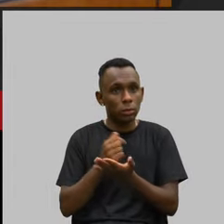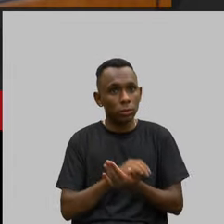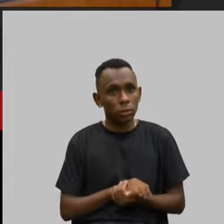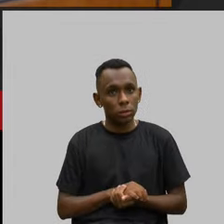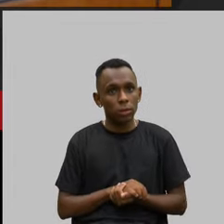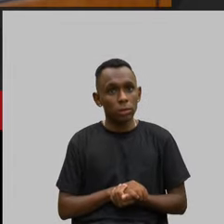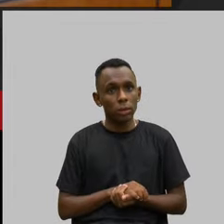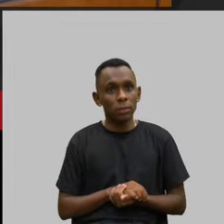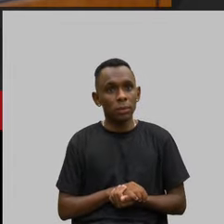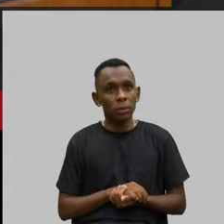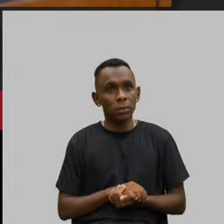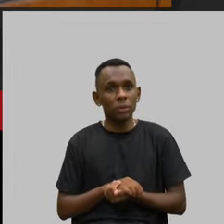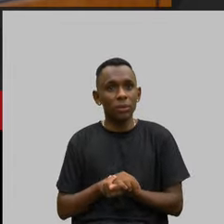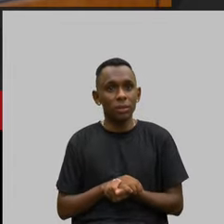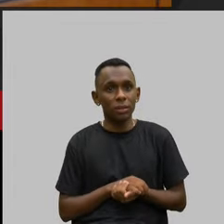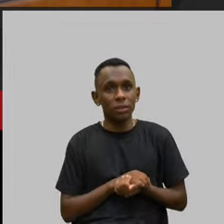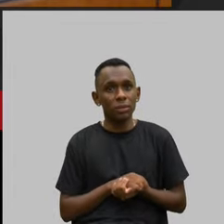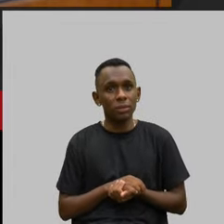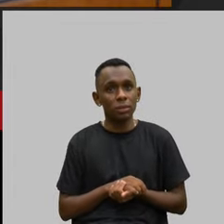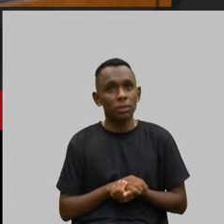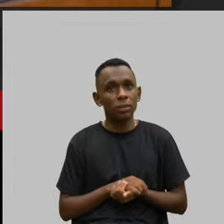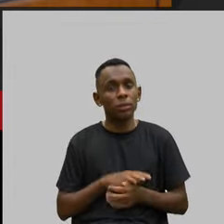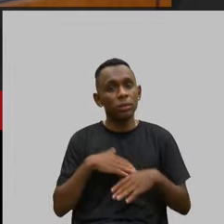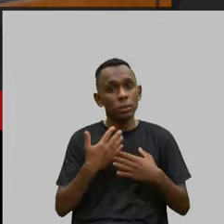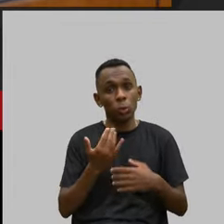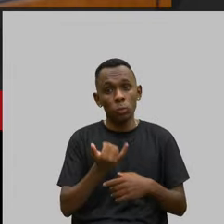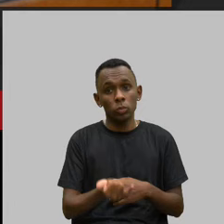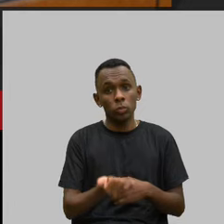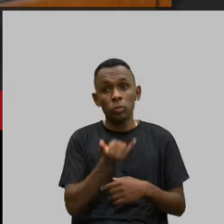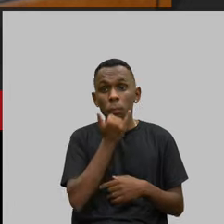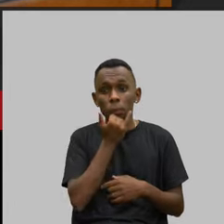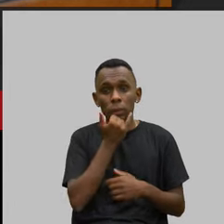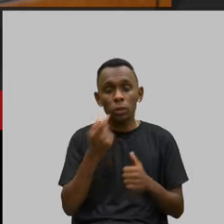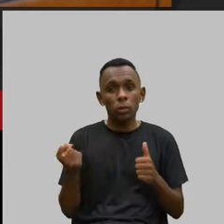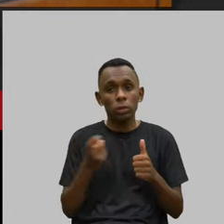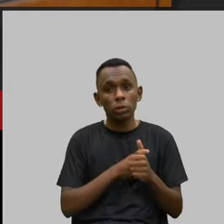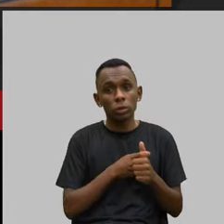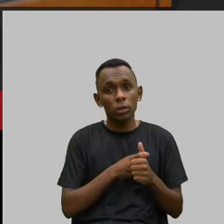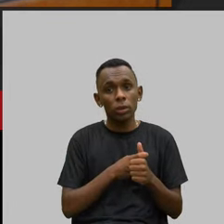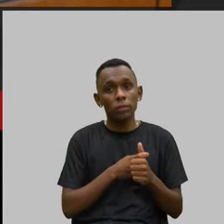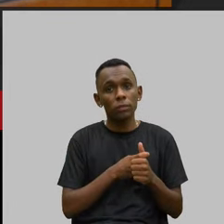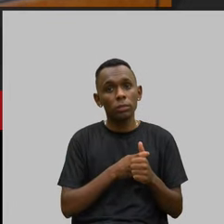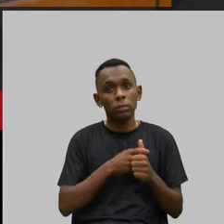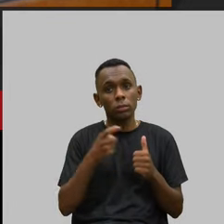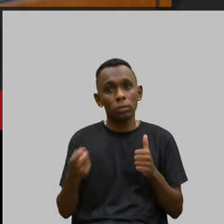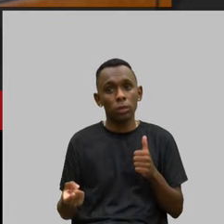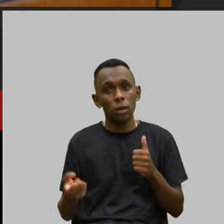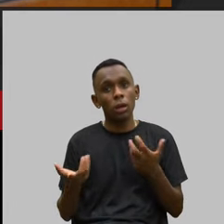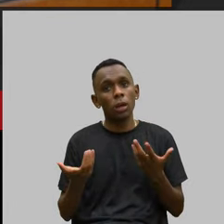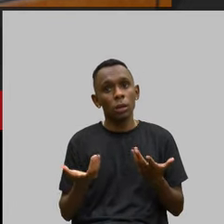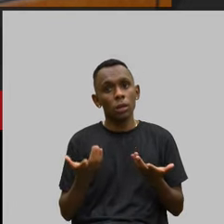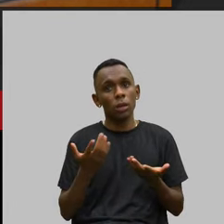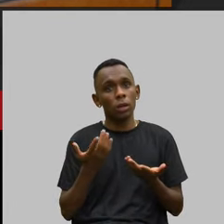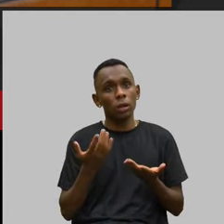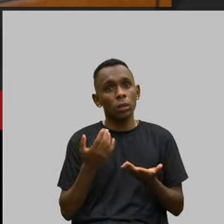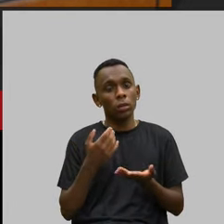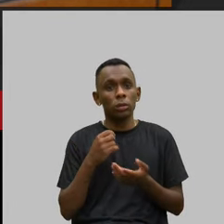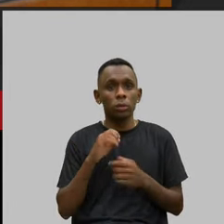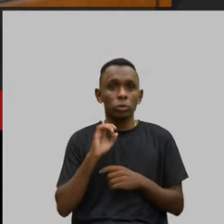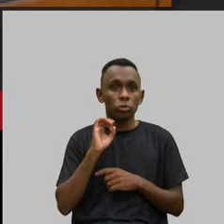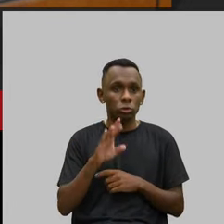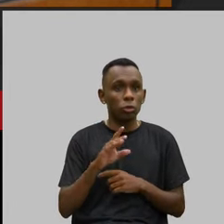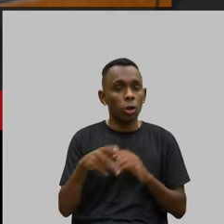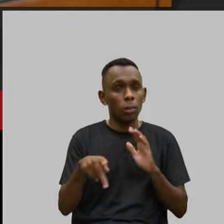elas e sobre perdoar dívida eh ninguém tem capacidade de perdoar dívida a não ser o